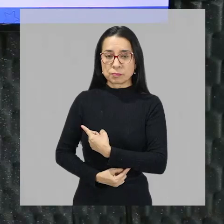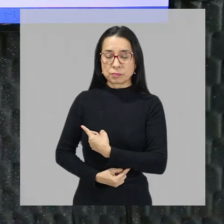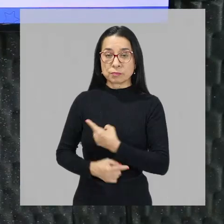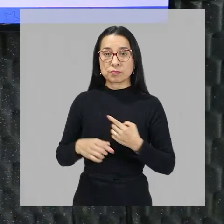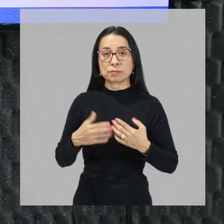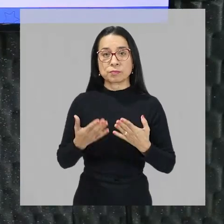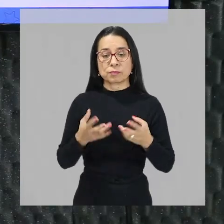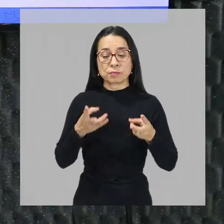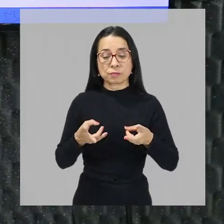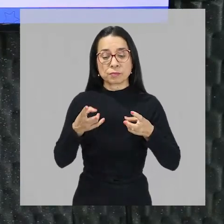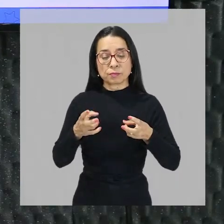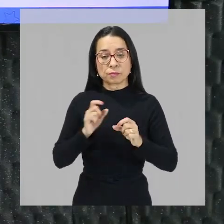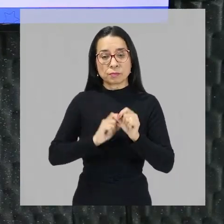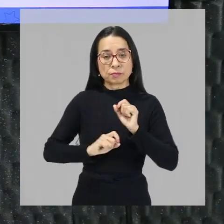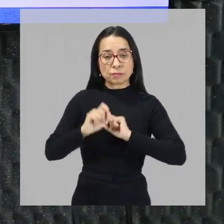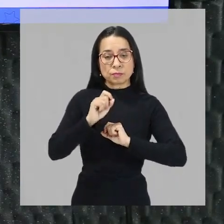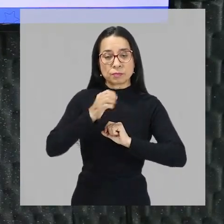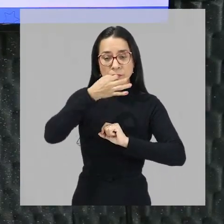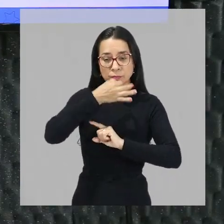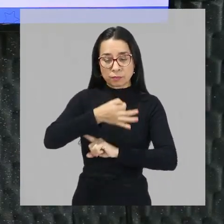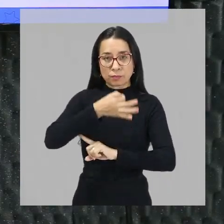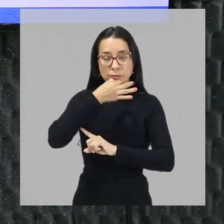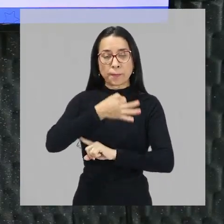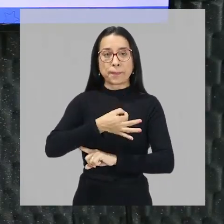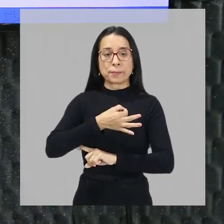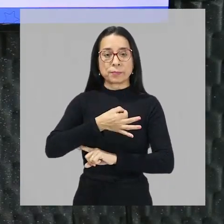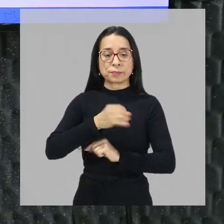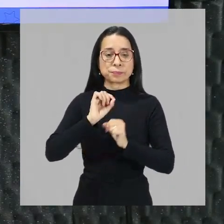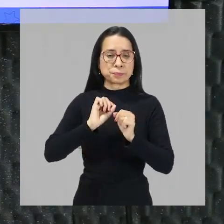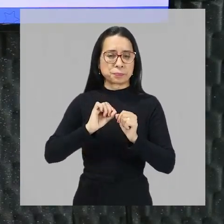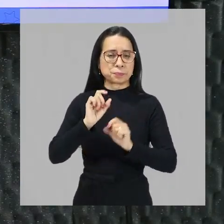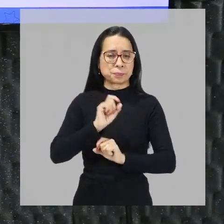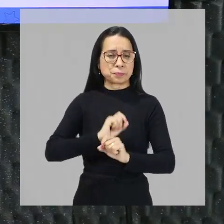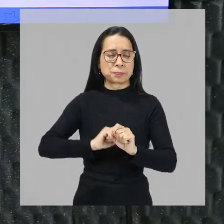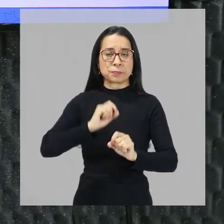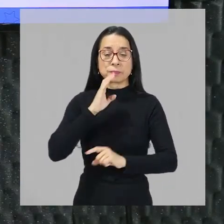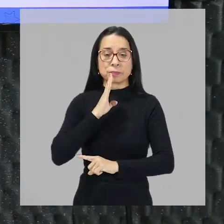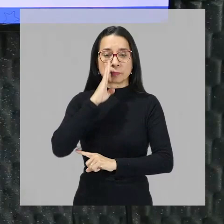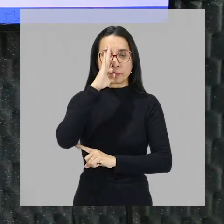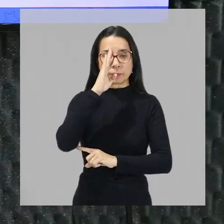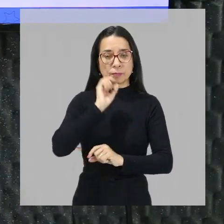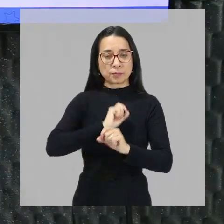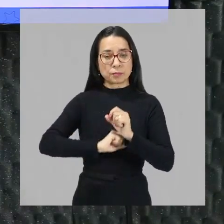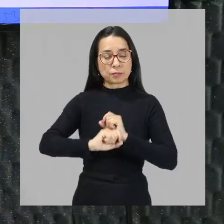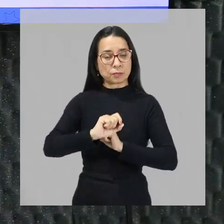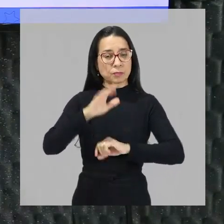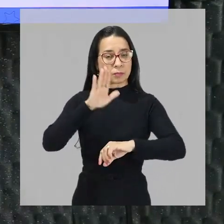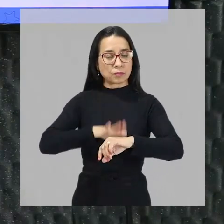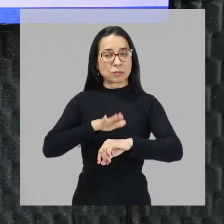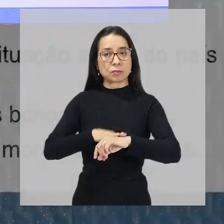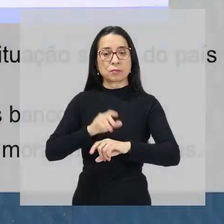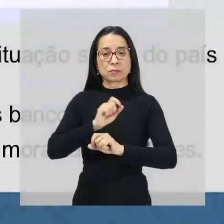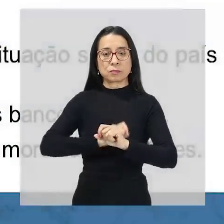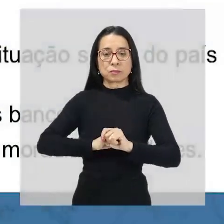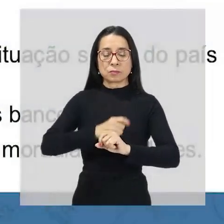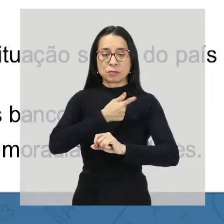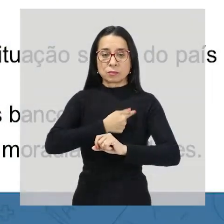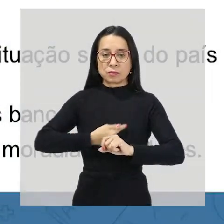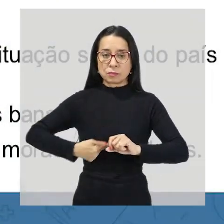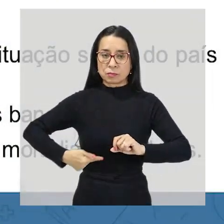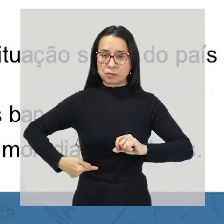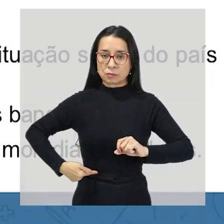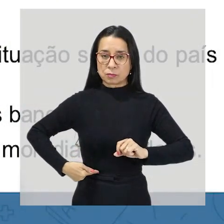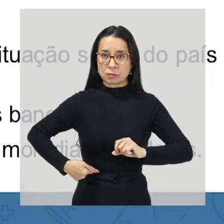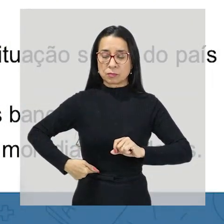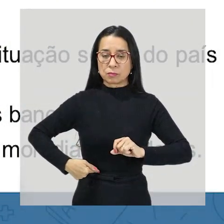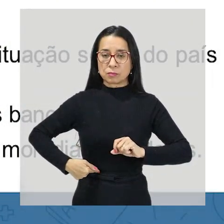Então, observe que essa é uma crítica feita principalmente ao chamado governo do Fernando